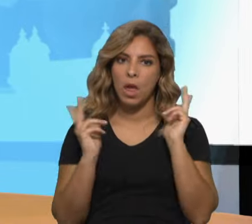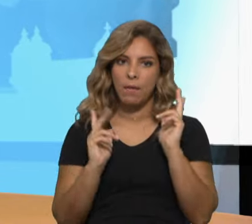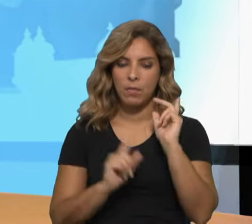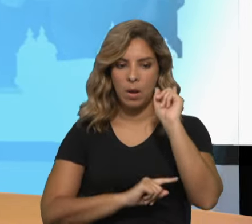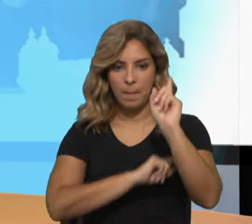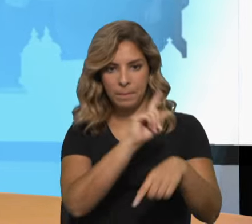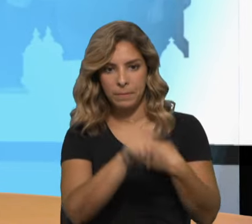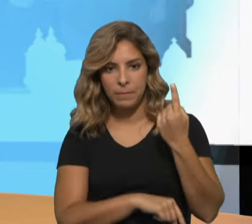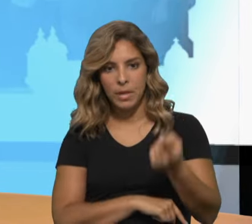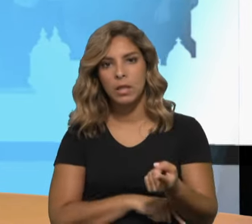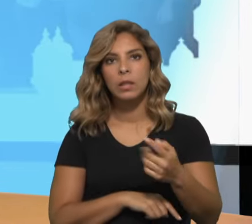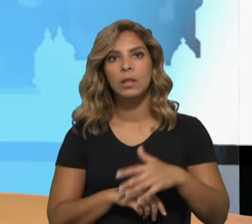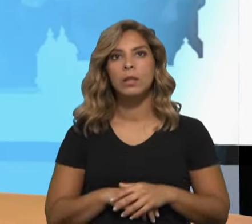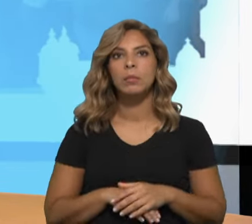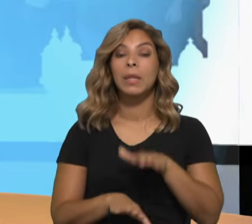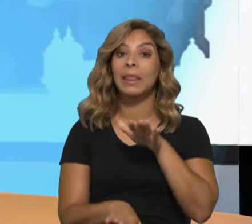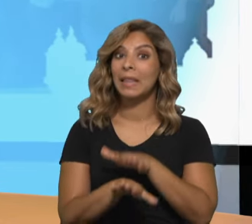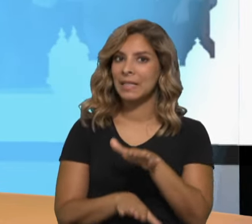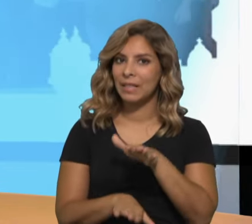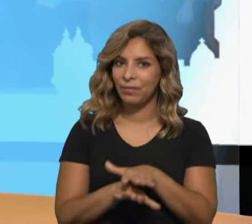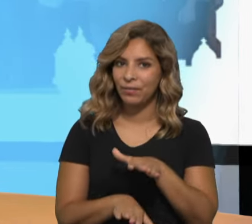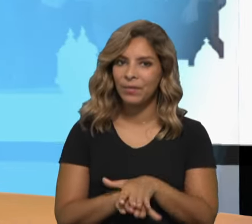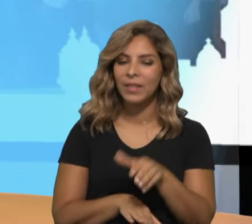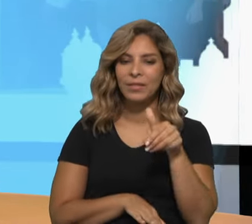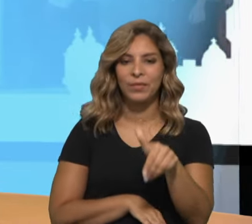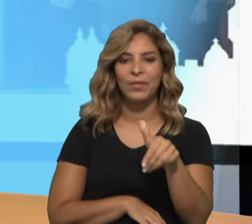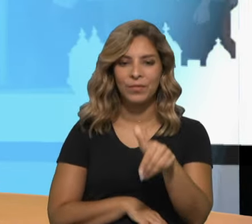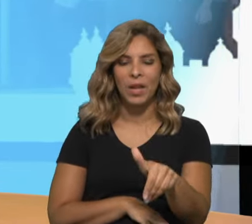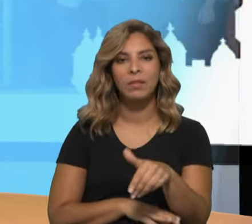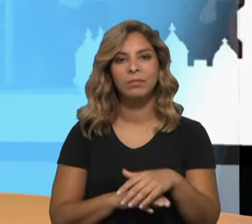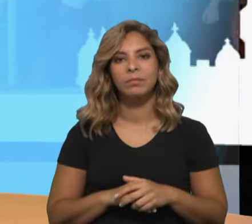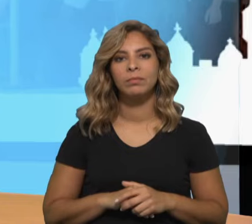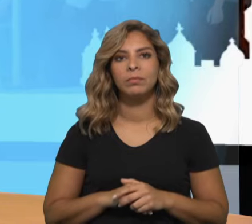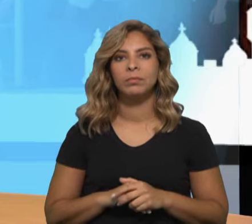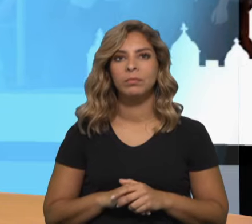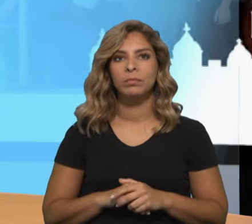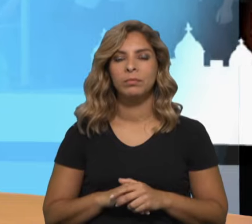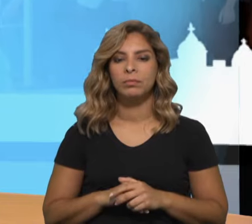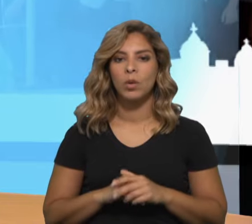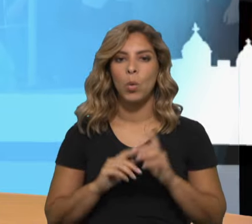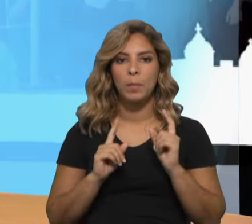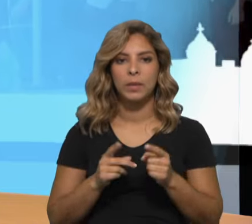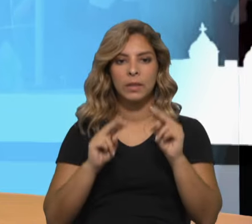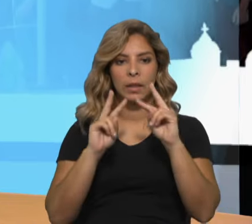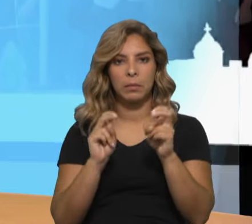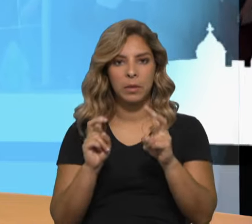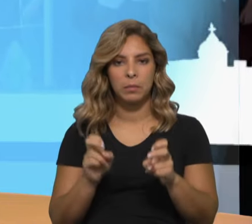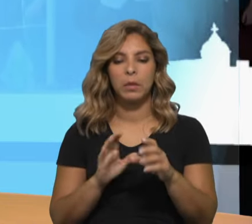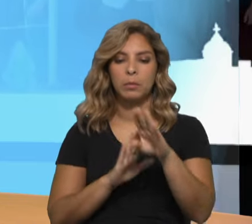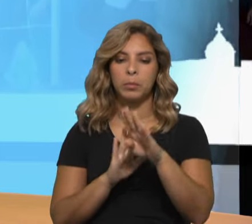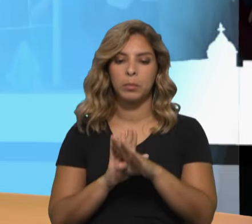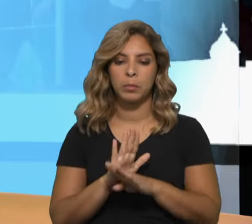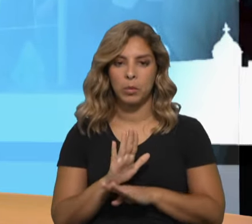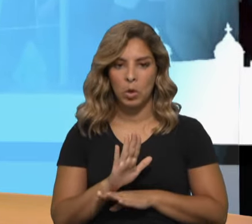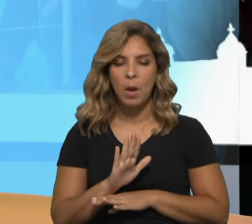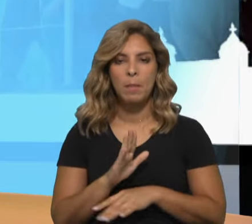mas é na terça-feira que acontecem algumas iniciativas e que a Agência Eclésia também